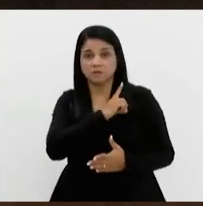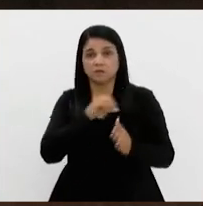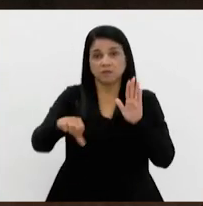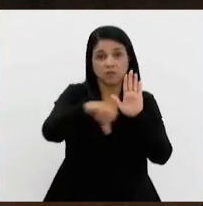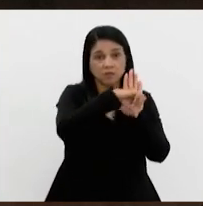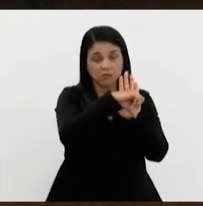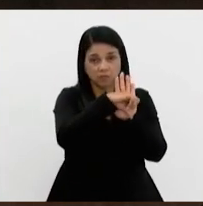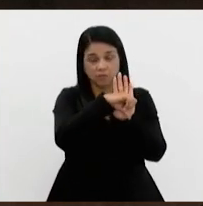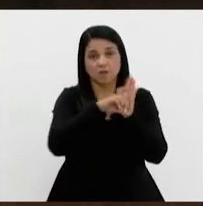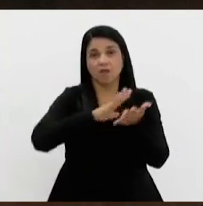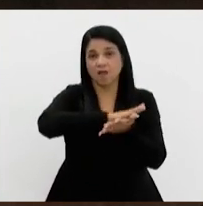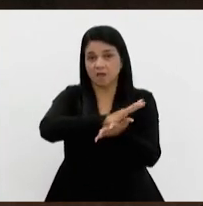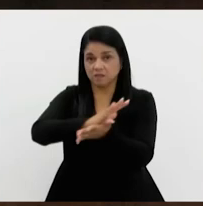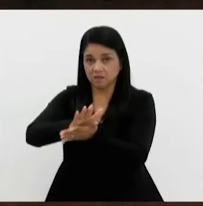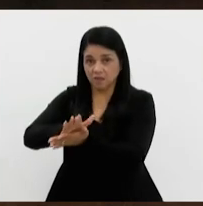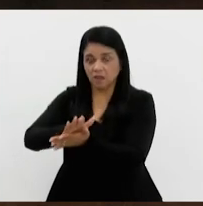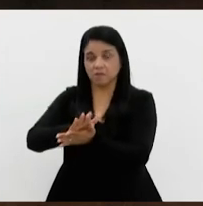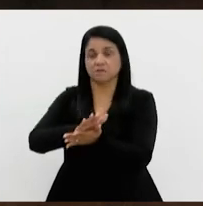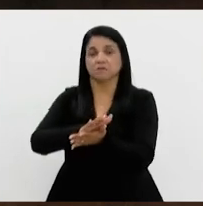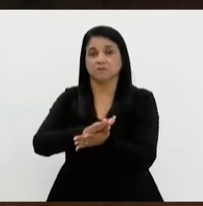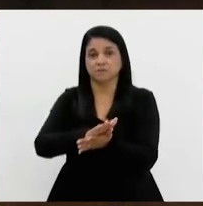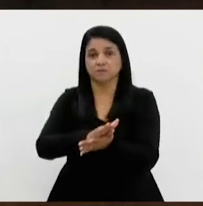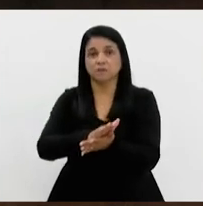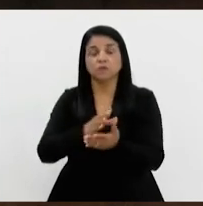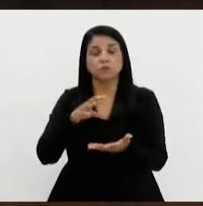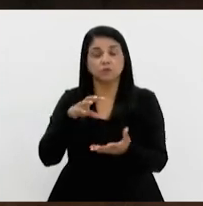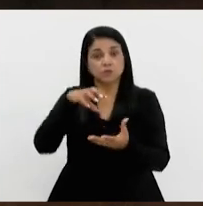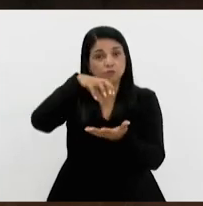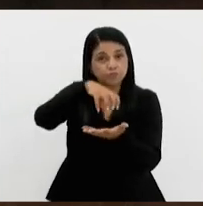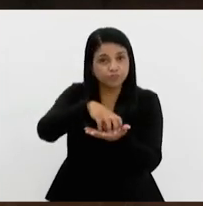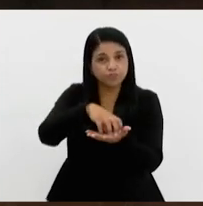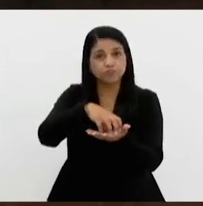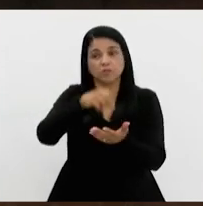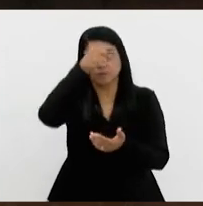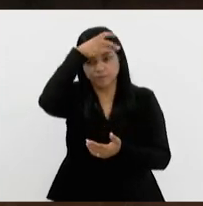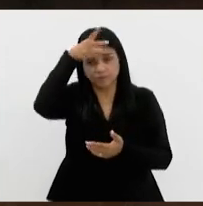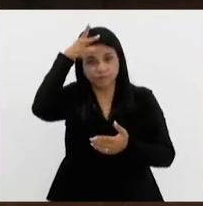de Intolerância, DECRAD, no município de Petrópolis.